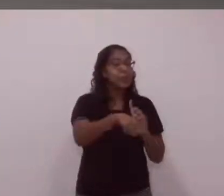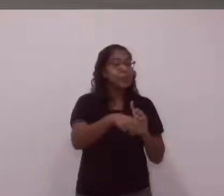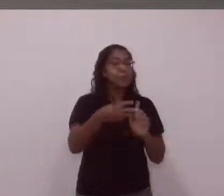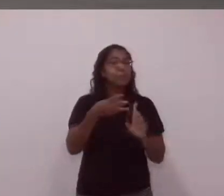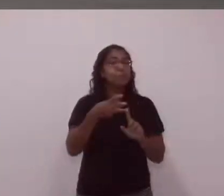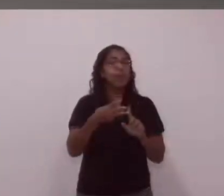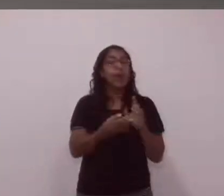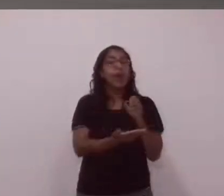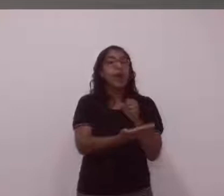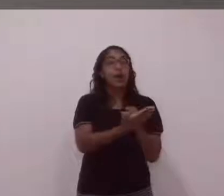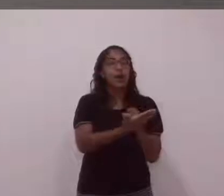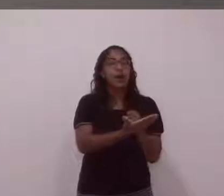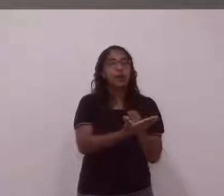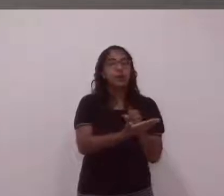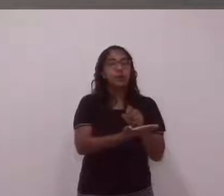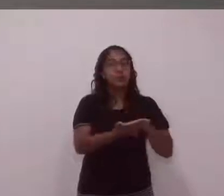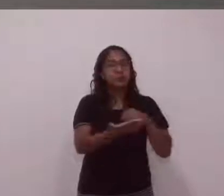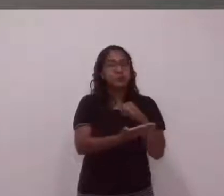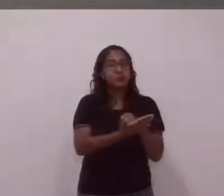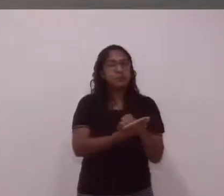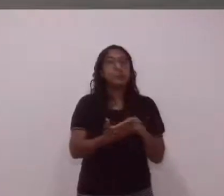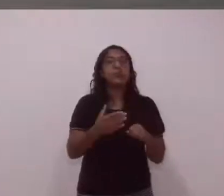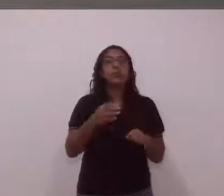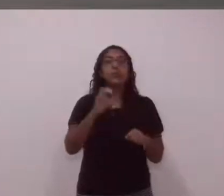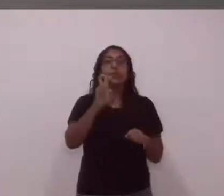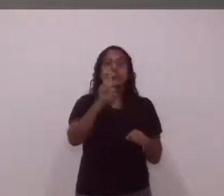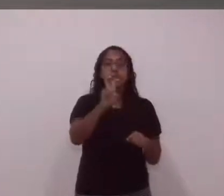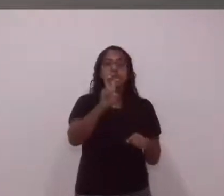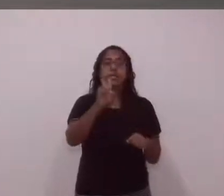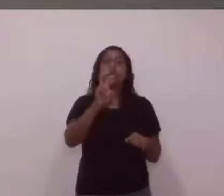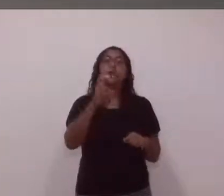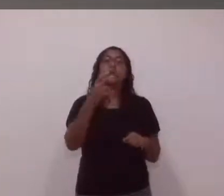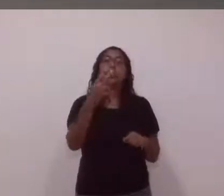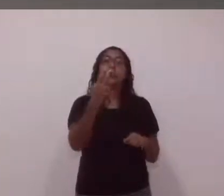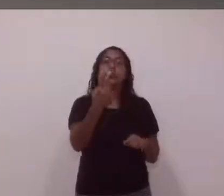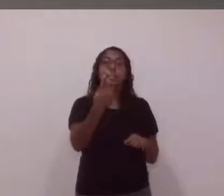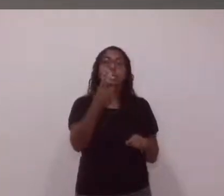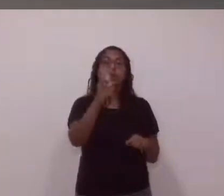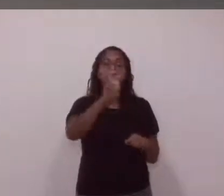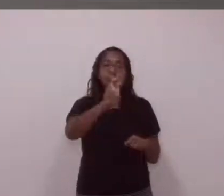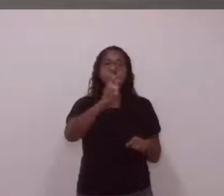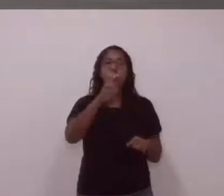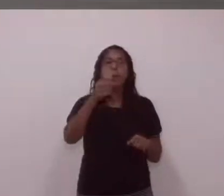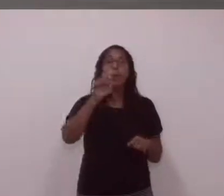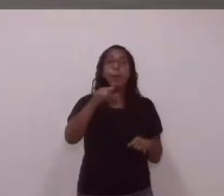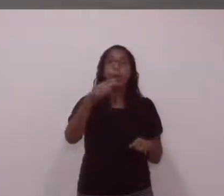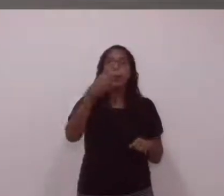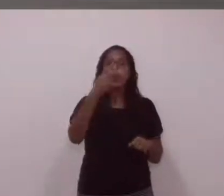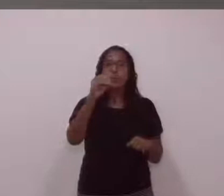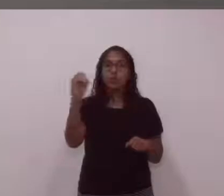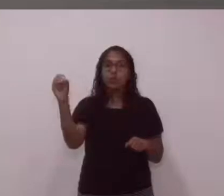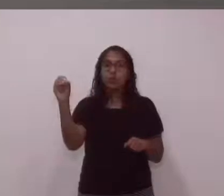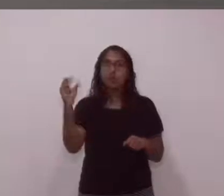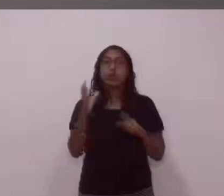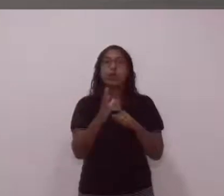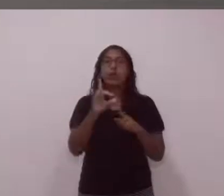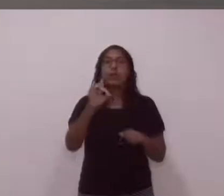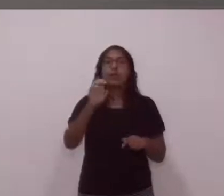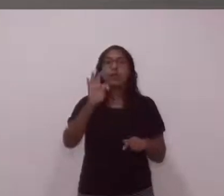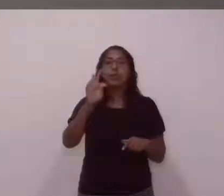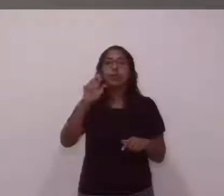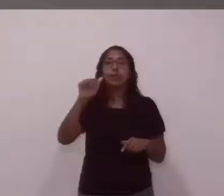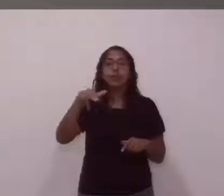eleitoral 5.200 no DETRAN 8 mil reais e mais cerca de 20 funcionários da